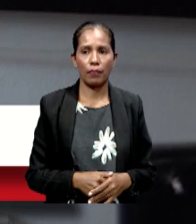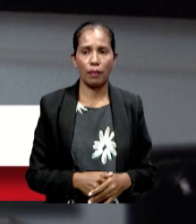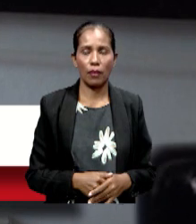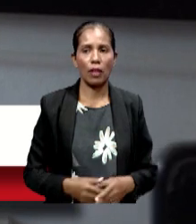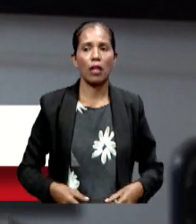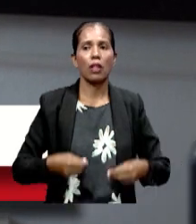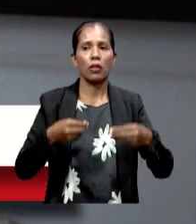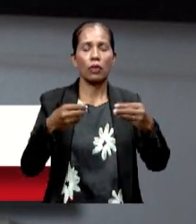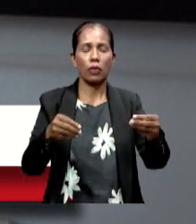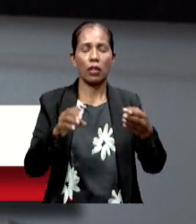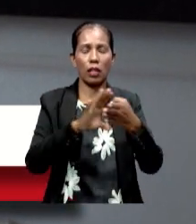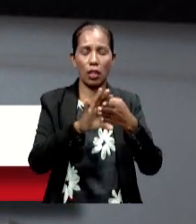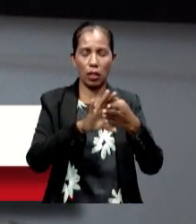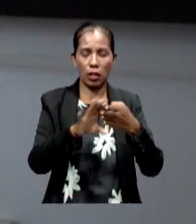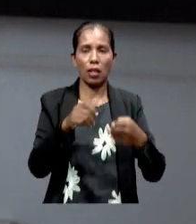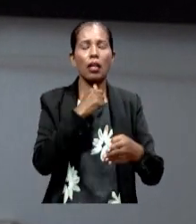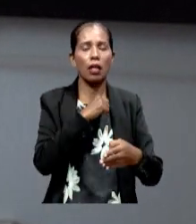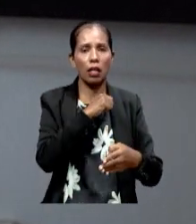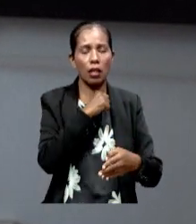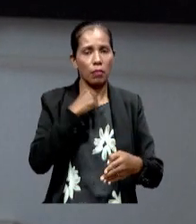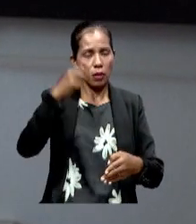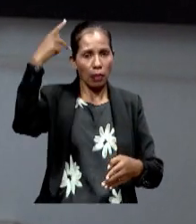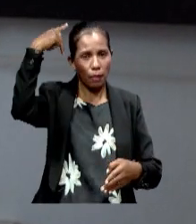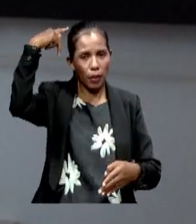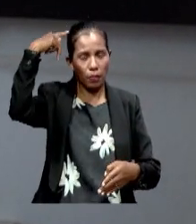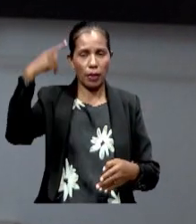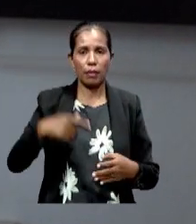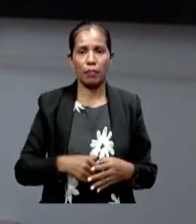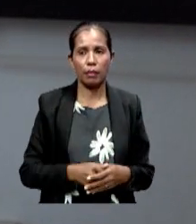Entrega a carta a Santo Padre Nian.